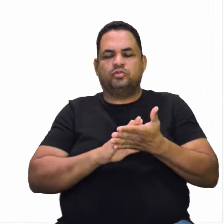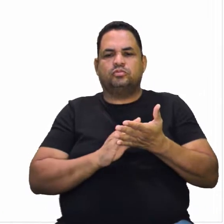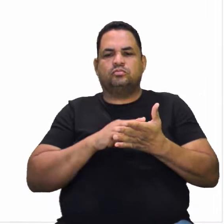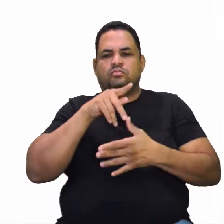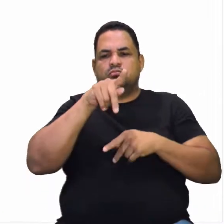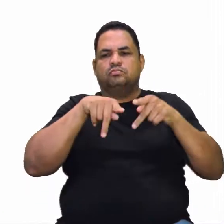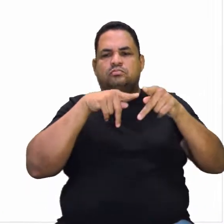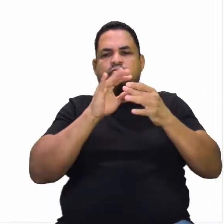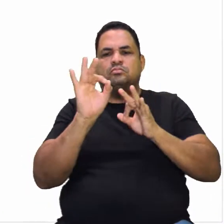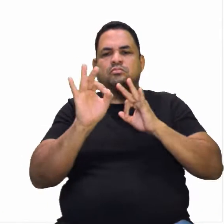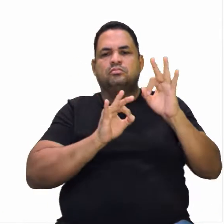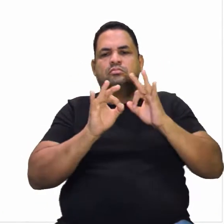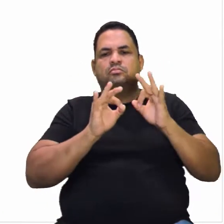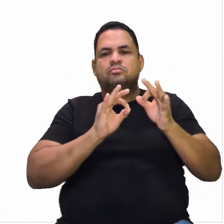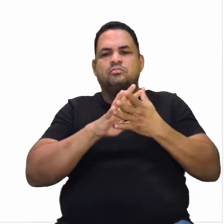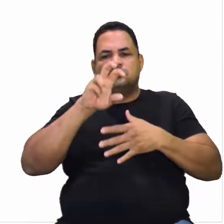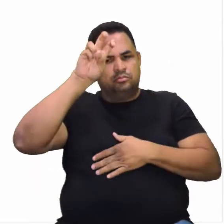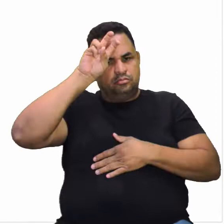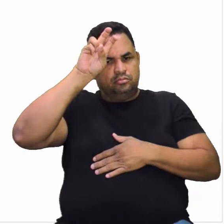povos egípcios.